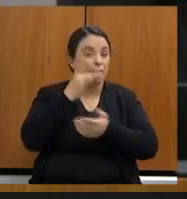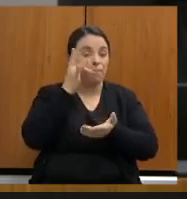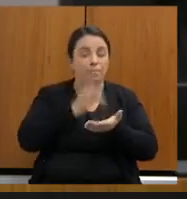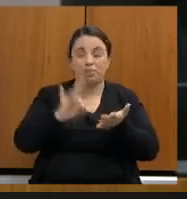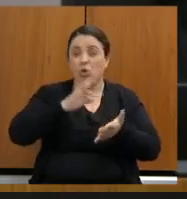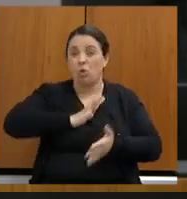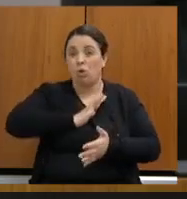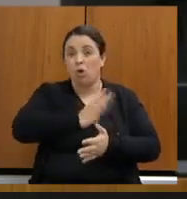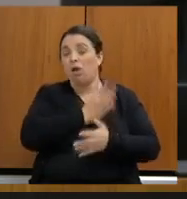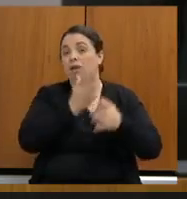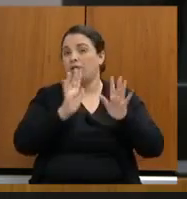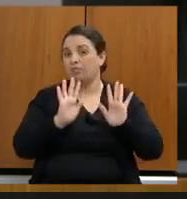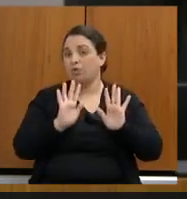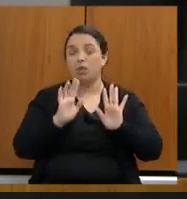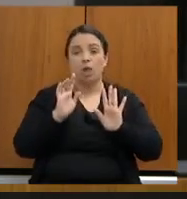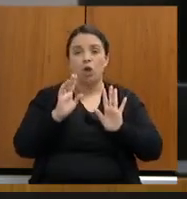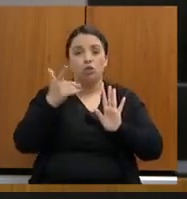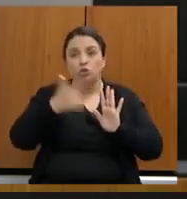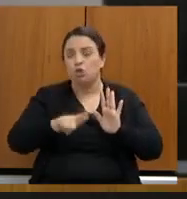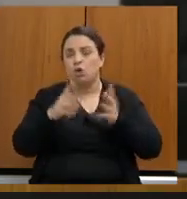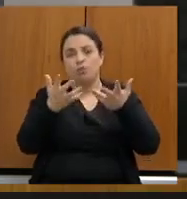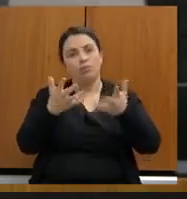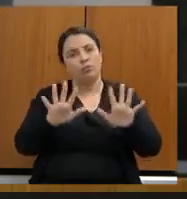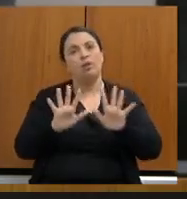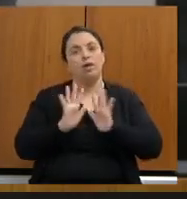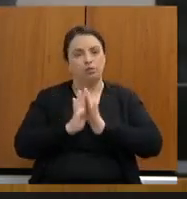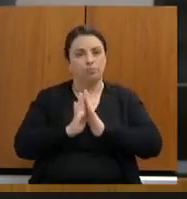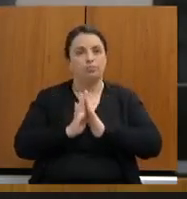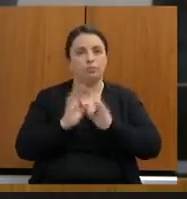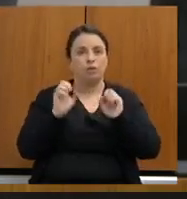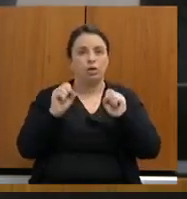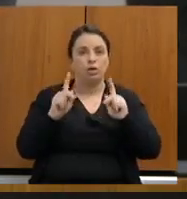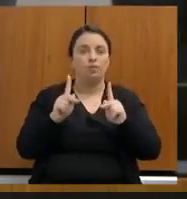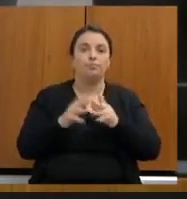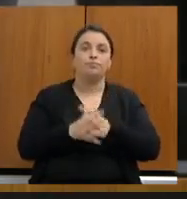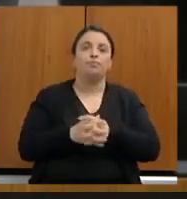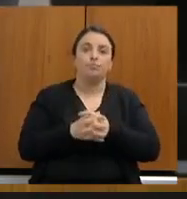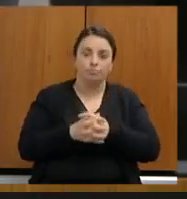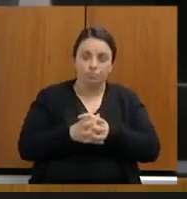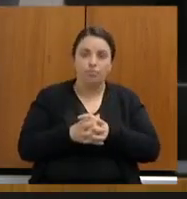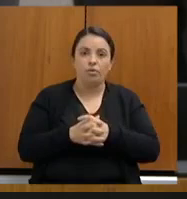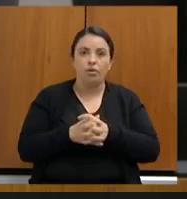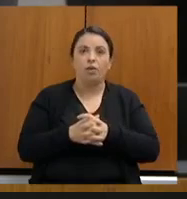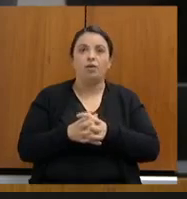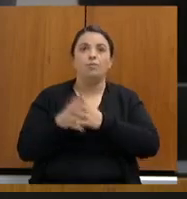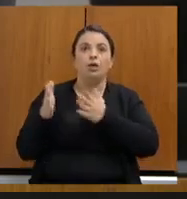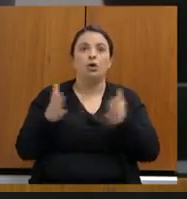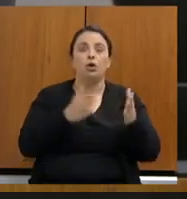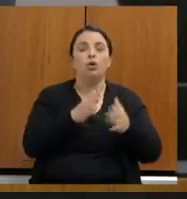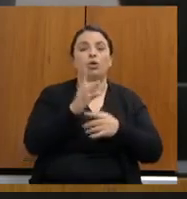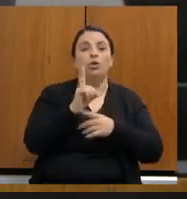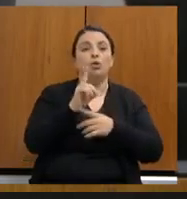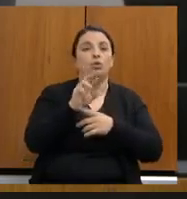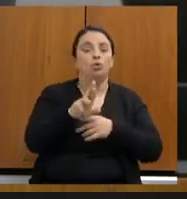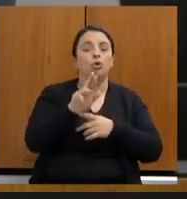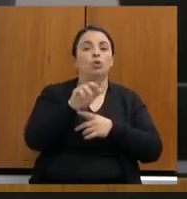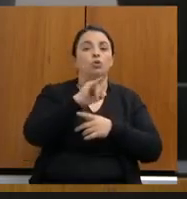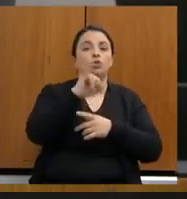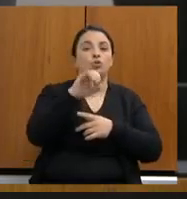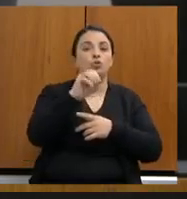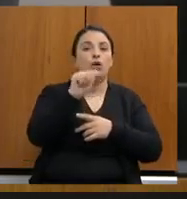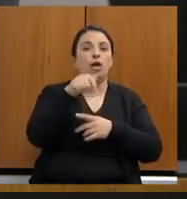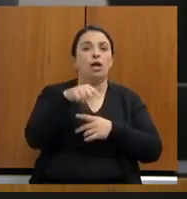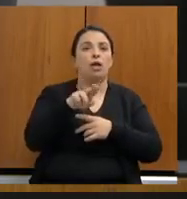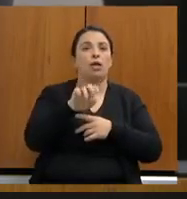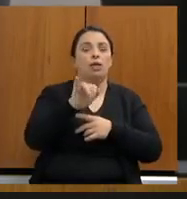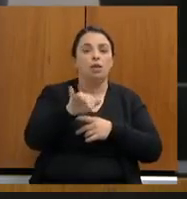novamente com crivo desta comissão passo a palavra ao Doutor Joaquim para suas considerações